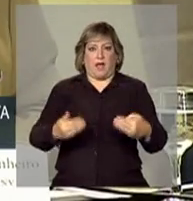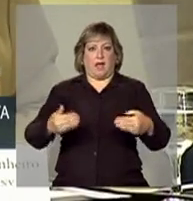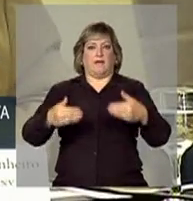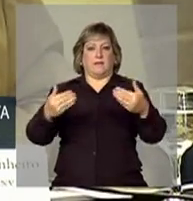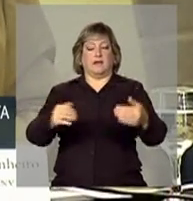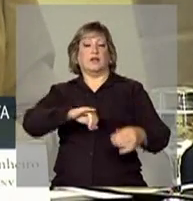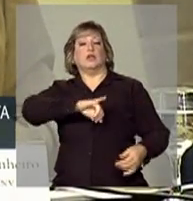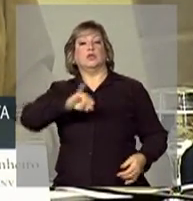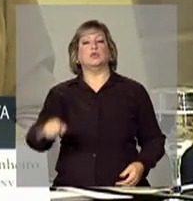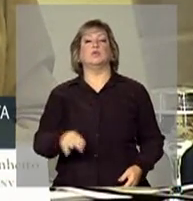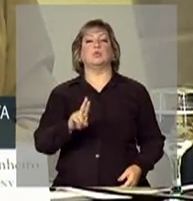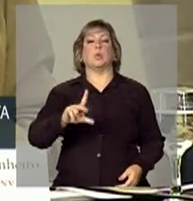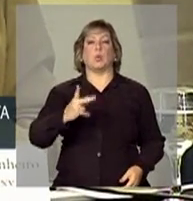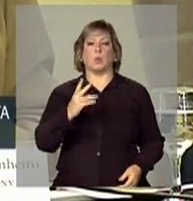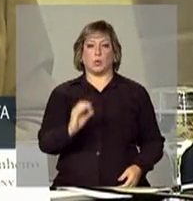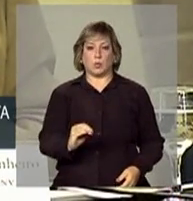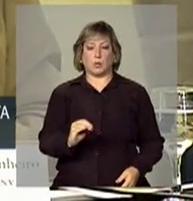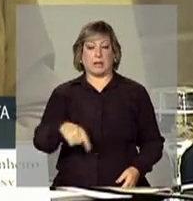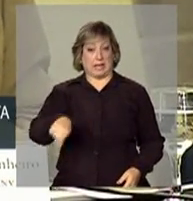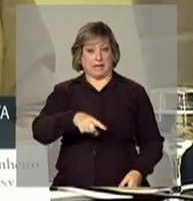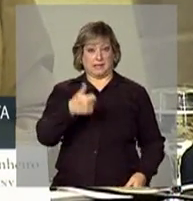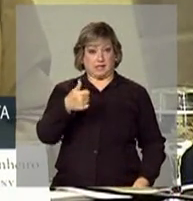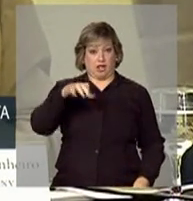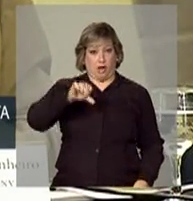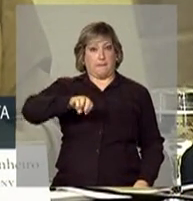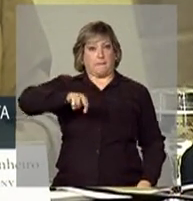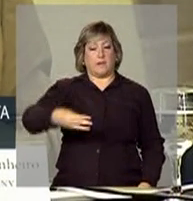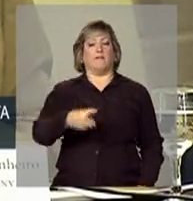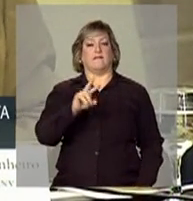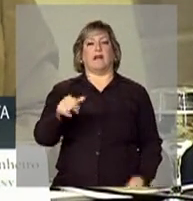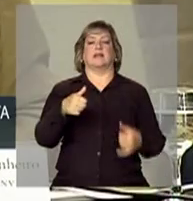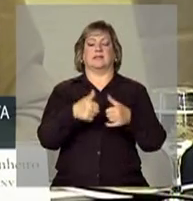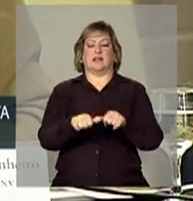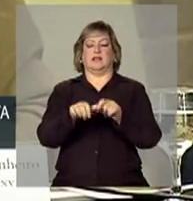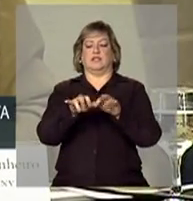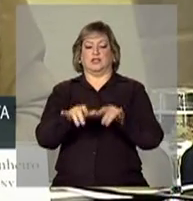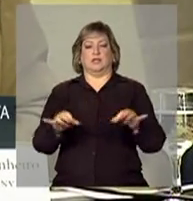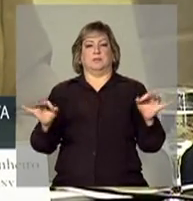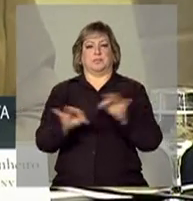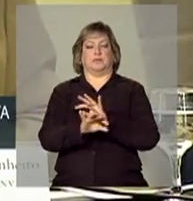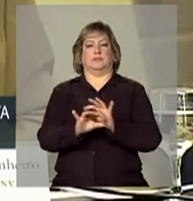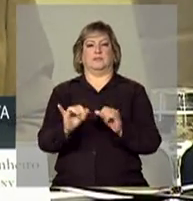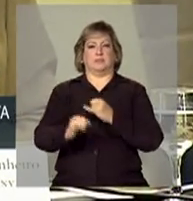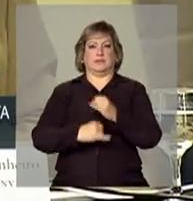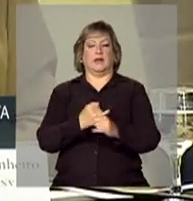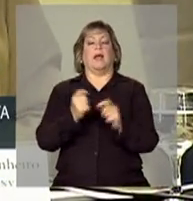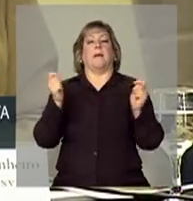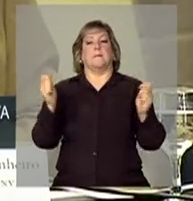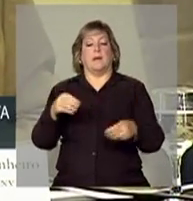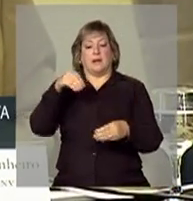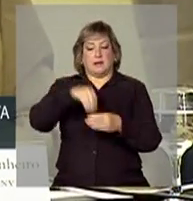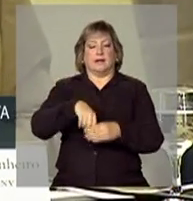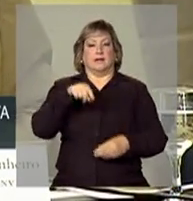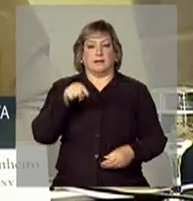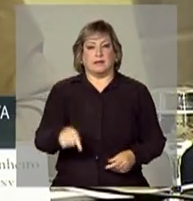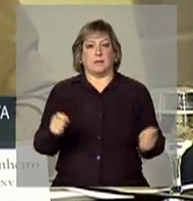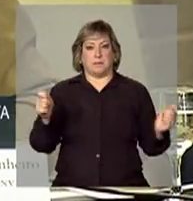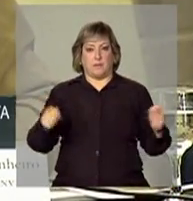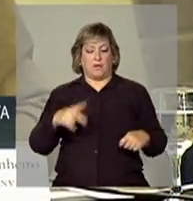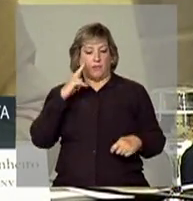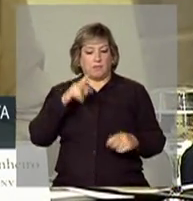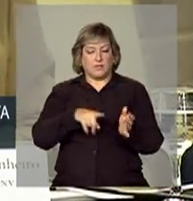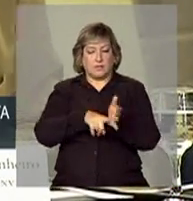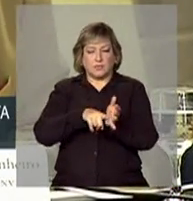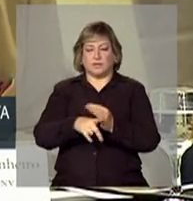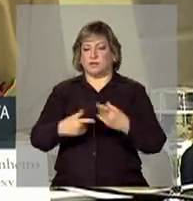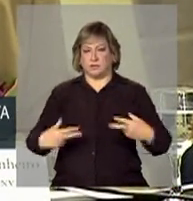julho, esses 19 milhões vão estar digitalizados e capazes de ser lidos pelo leitor óptico de caracteres,